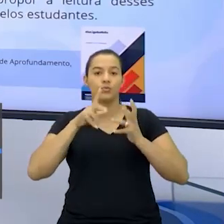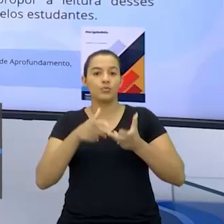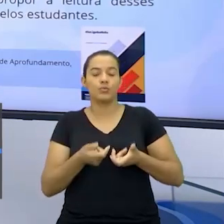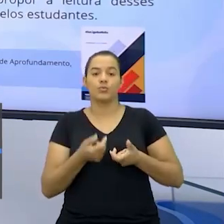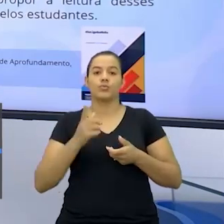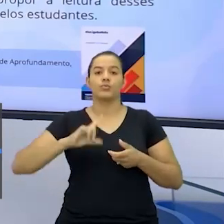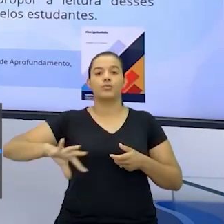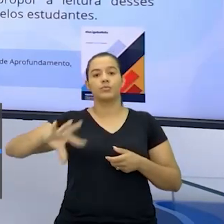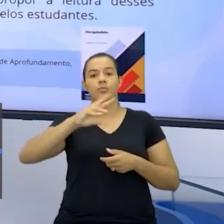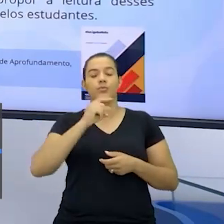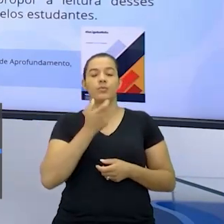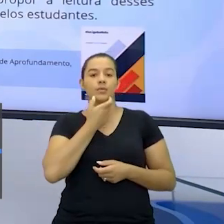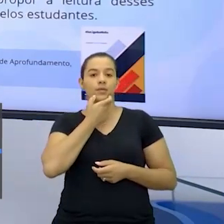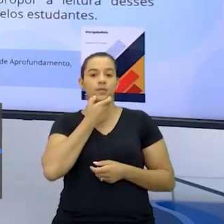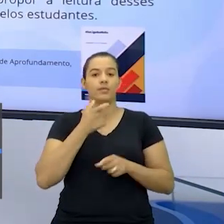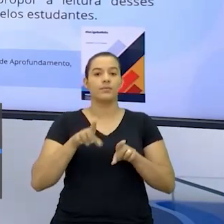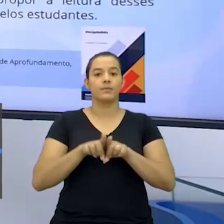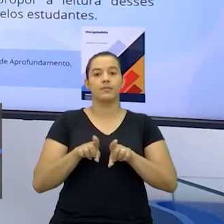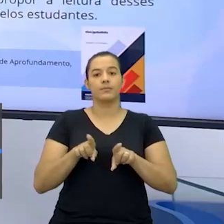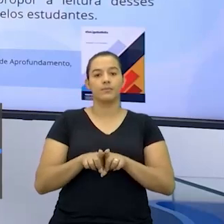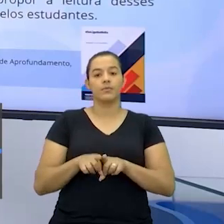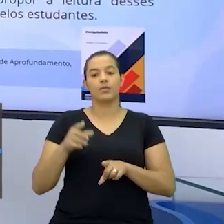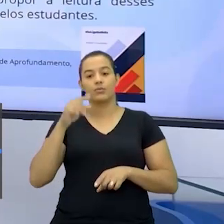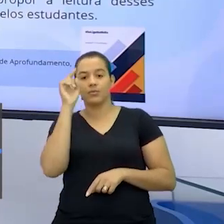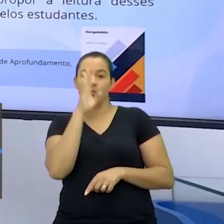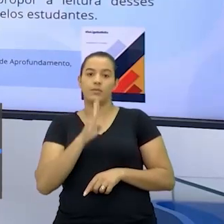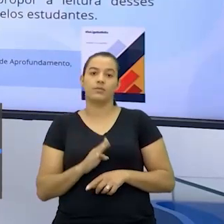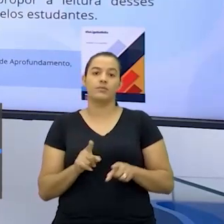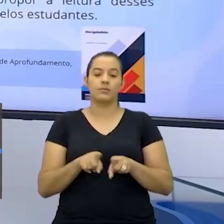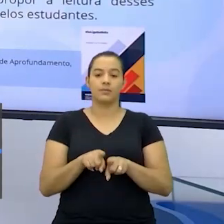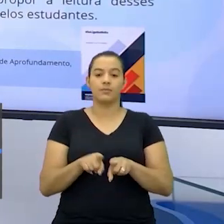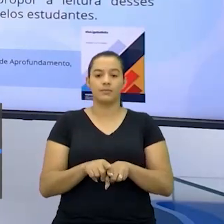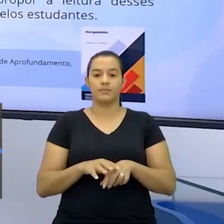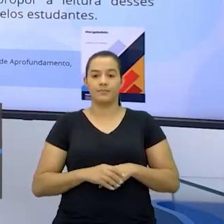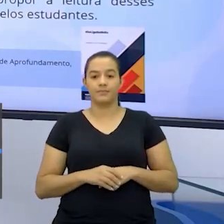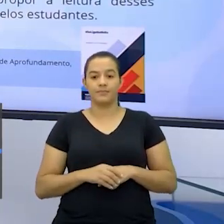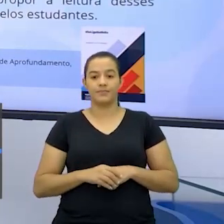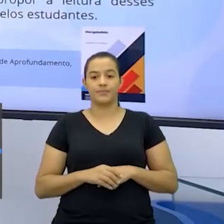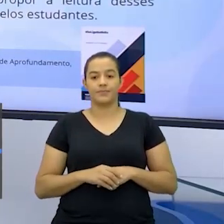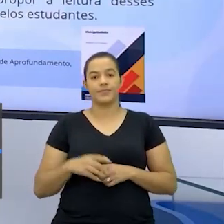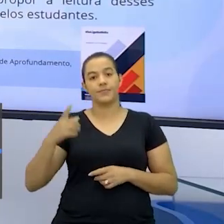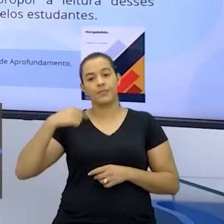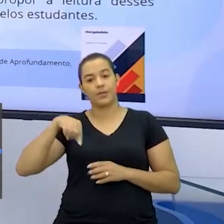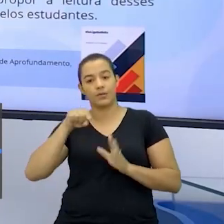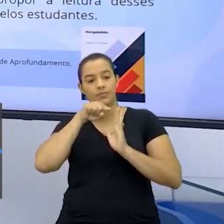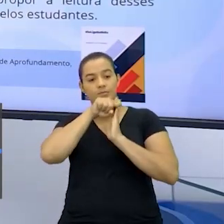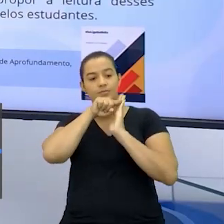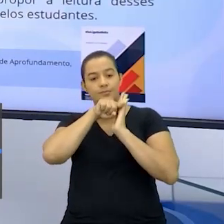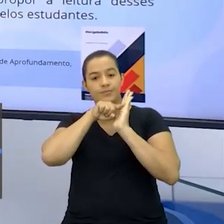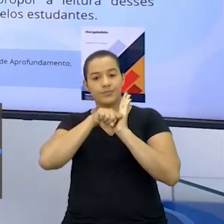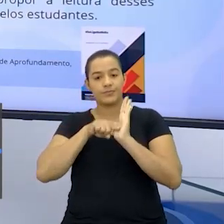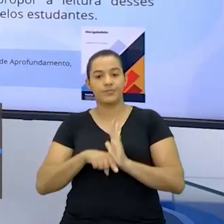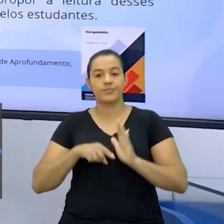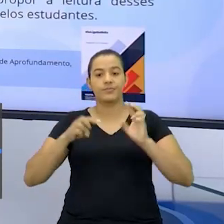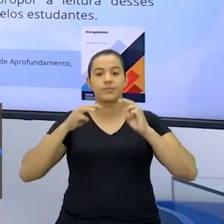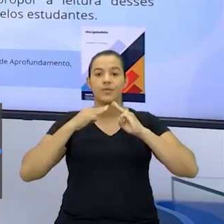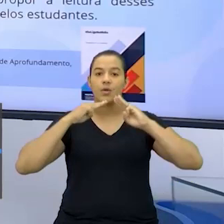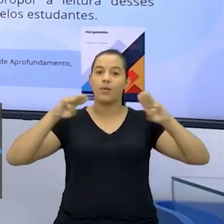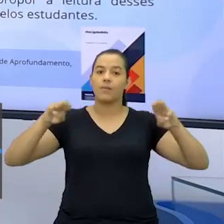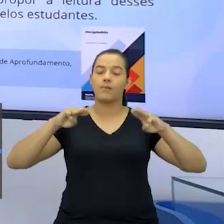língua inglesa, mas também notícias do Brasil. Lembrando, nós somos o Observatório de Imprensa